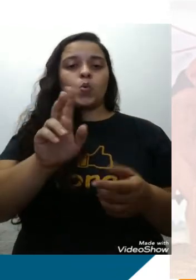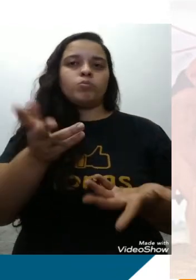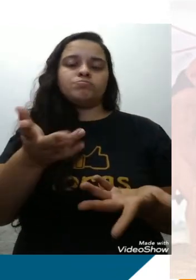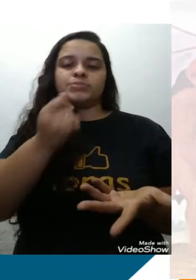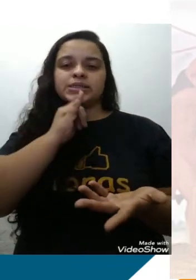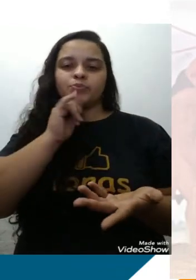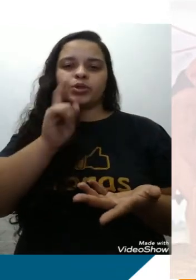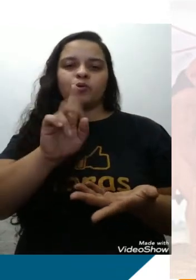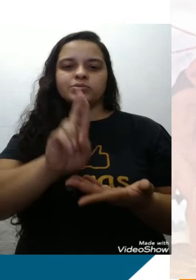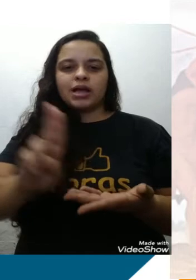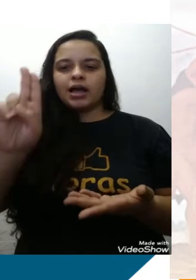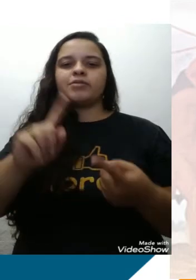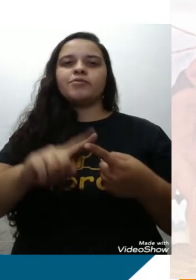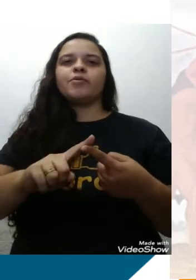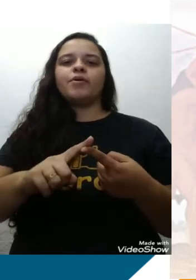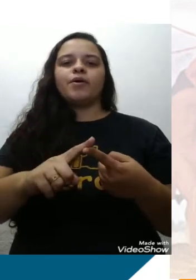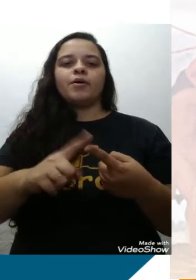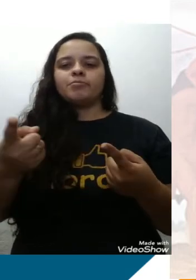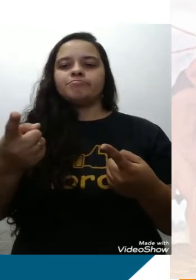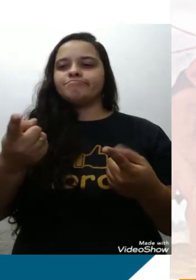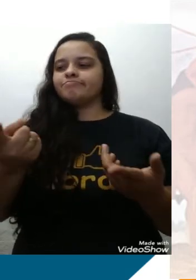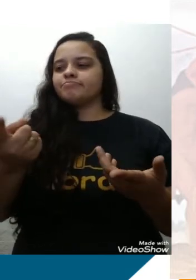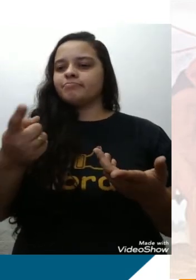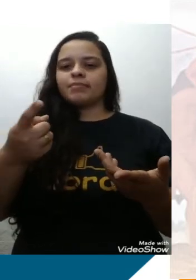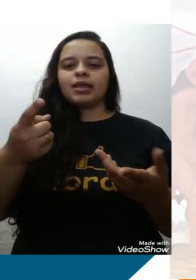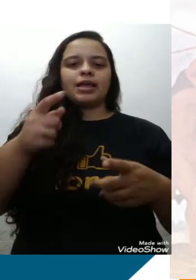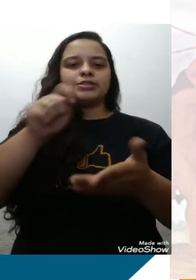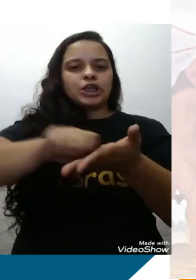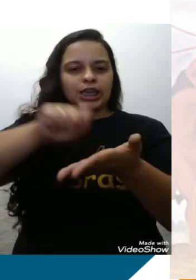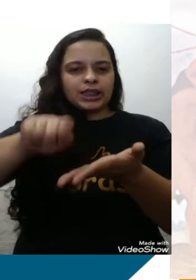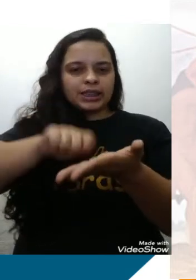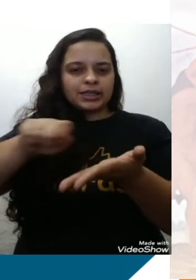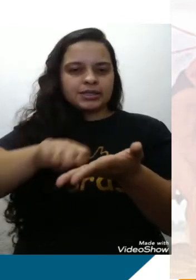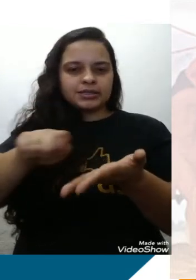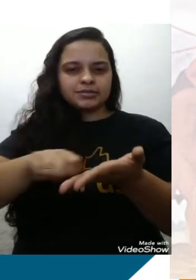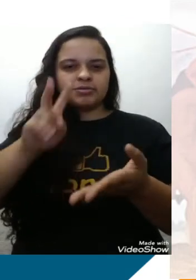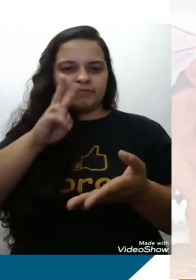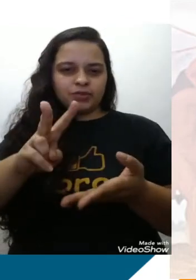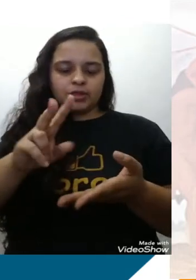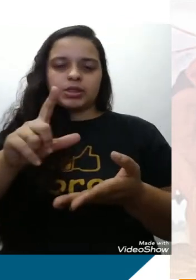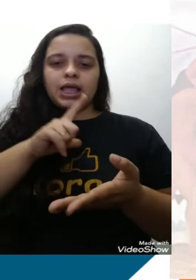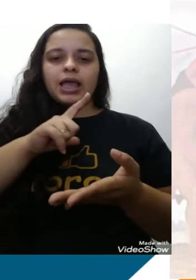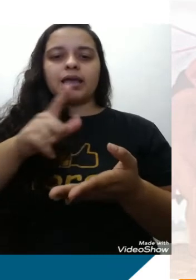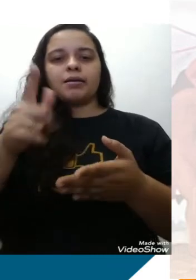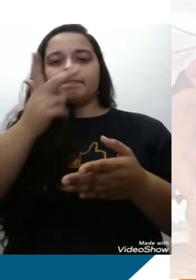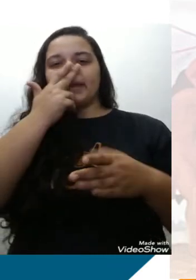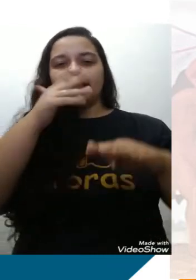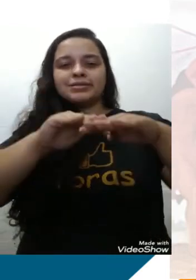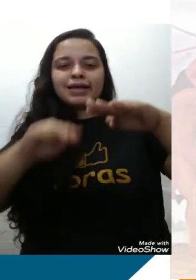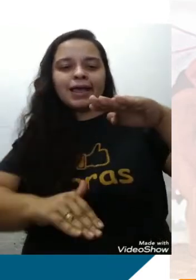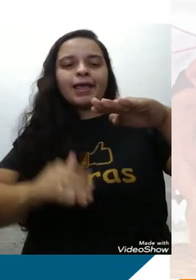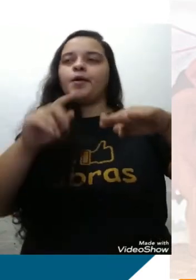não utilizavam metais, também não tinham código de escrita. Isso é muito utilizado para colocá-los num